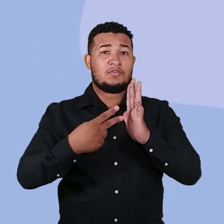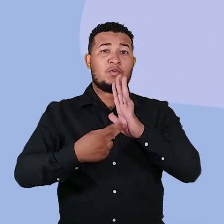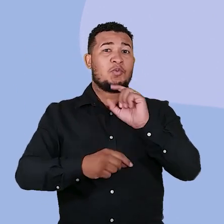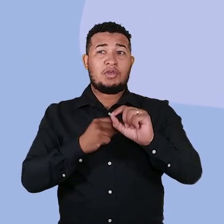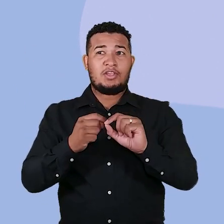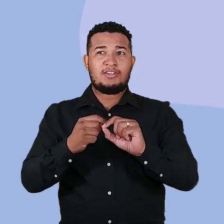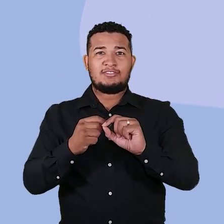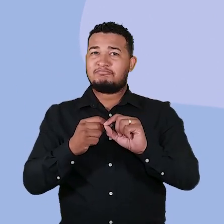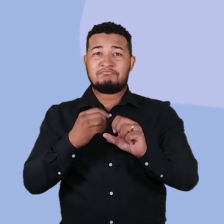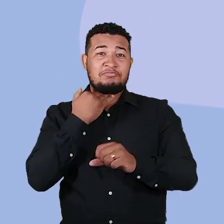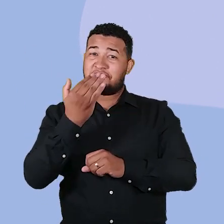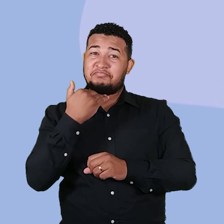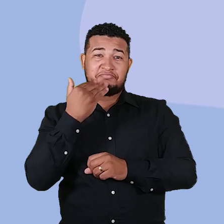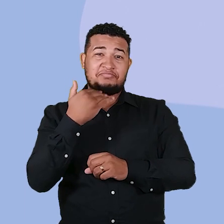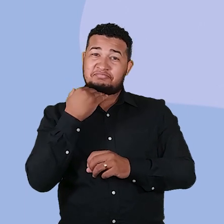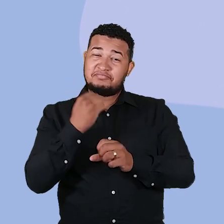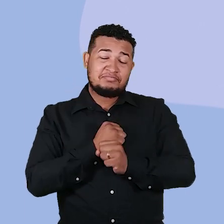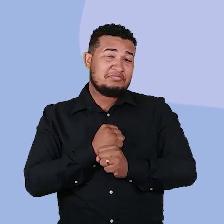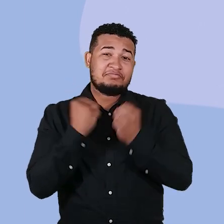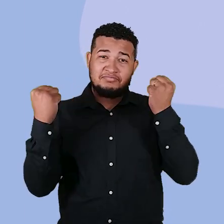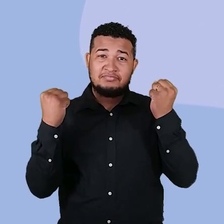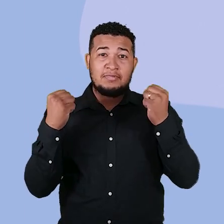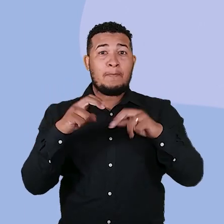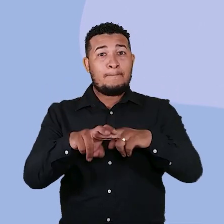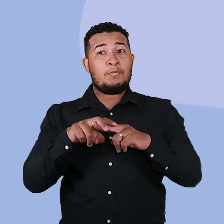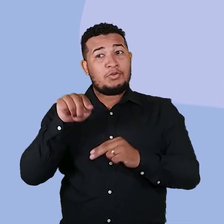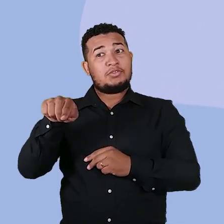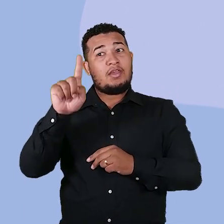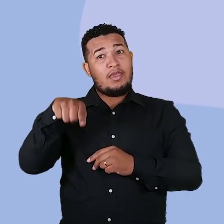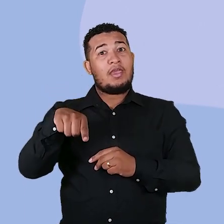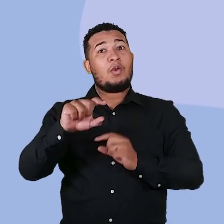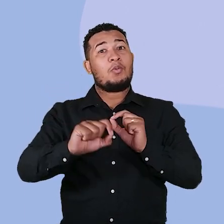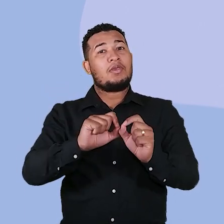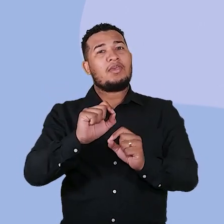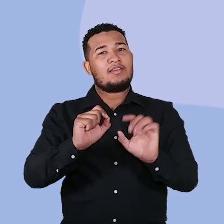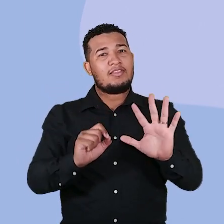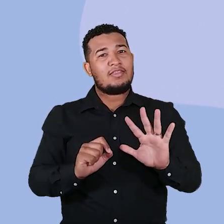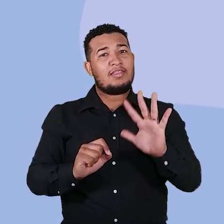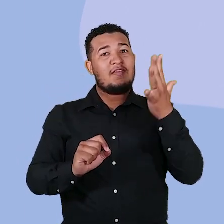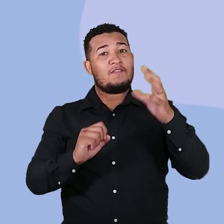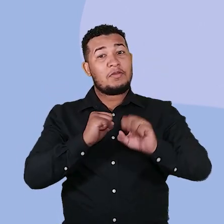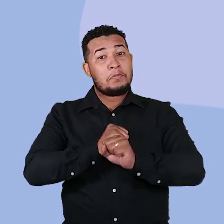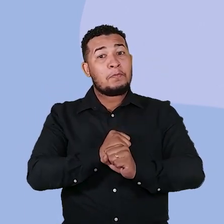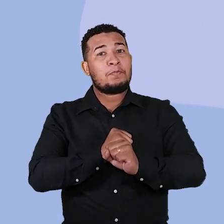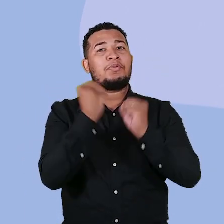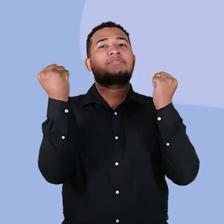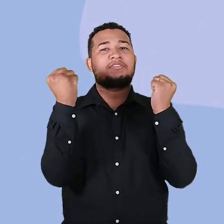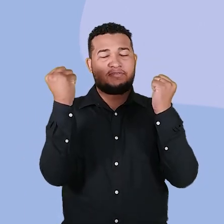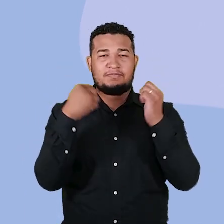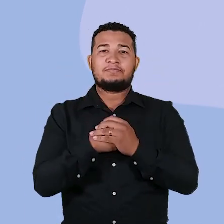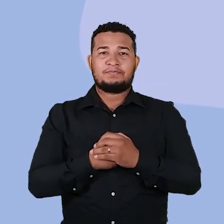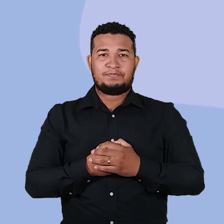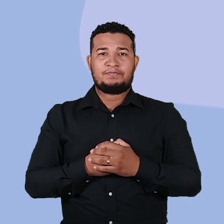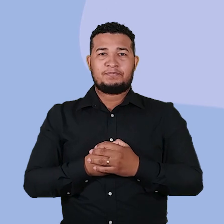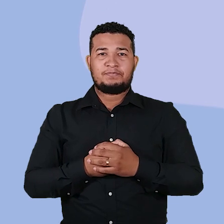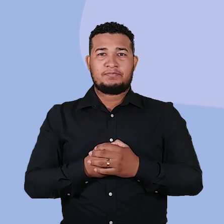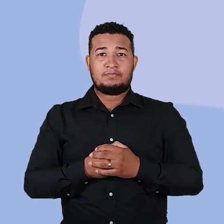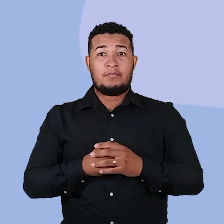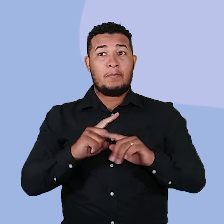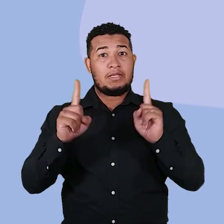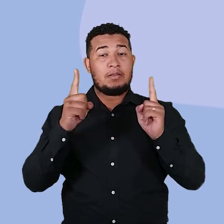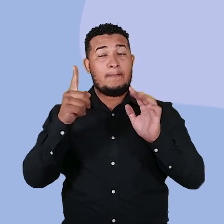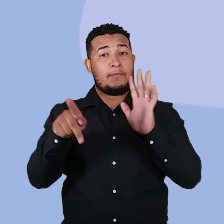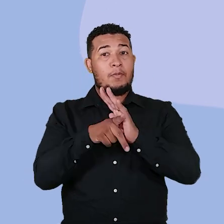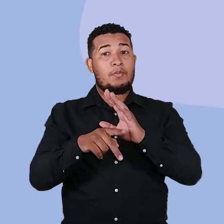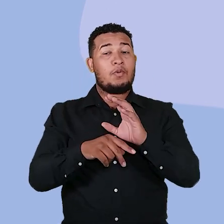vejo o zero por cento ou seja não tem chance de voar por isso é um evento impossível agora